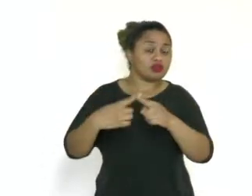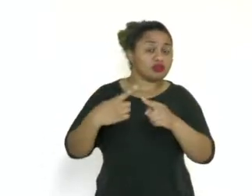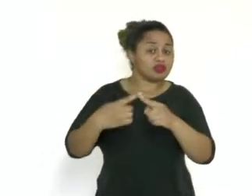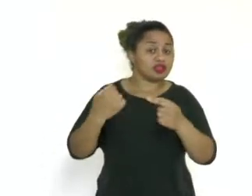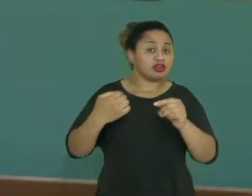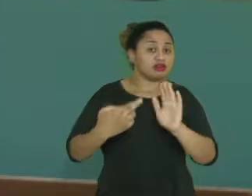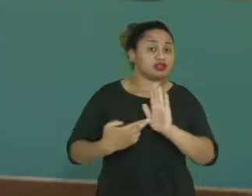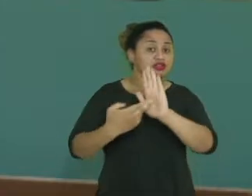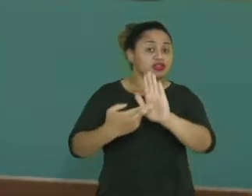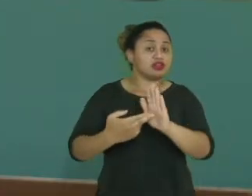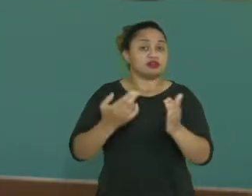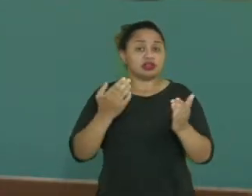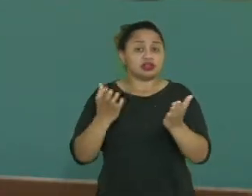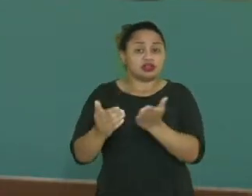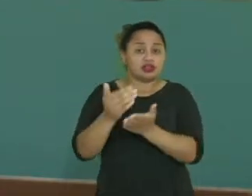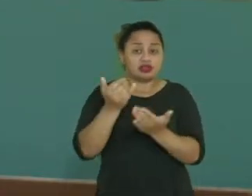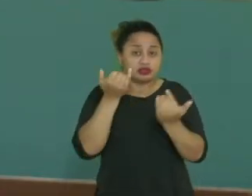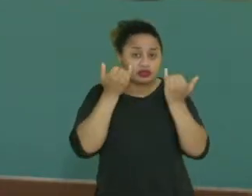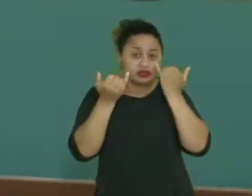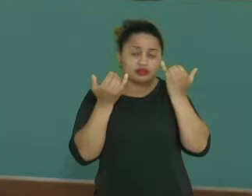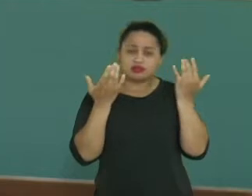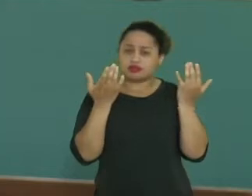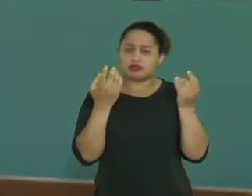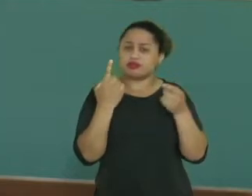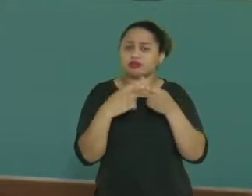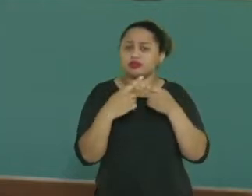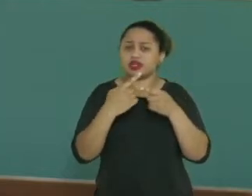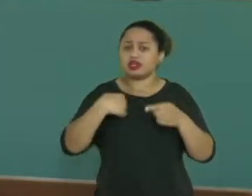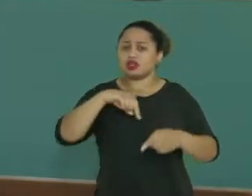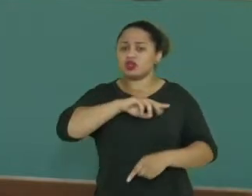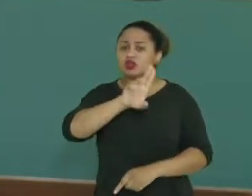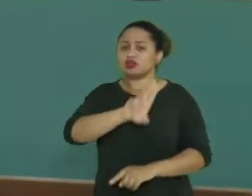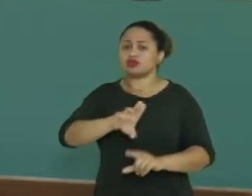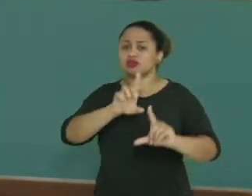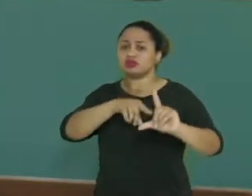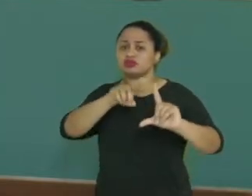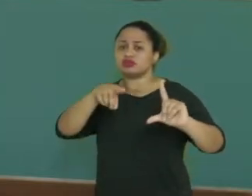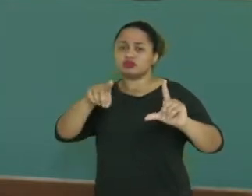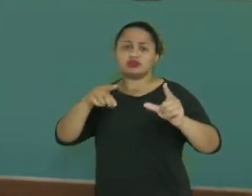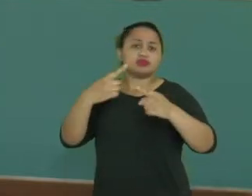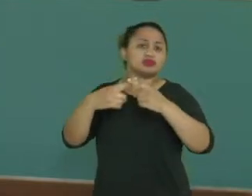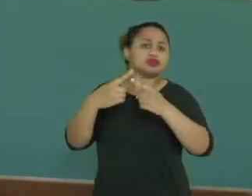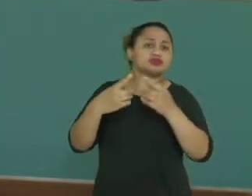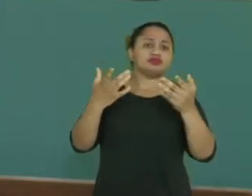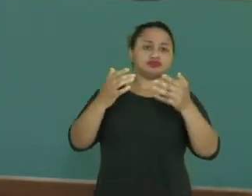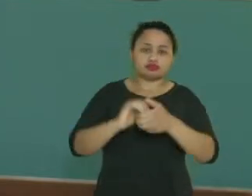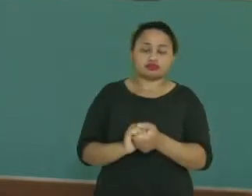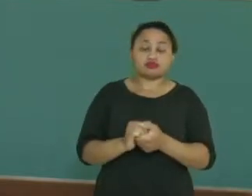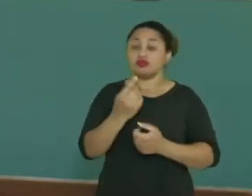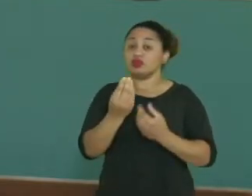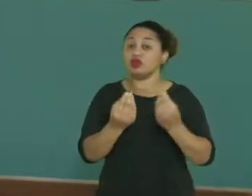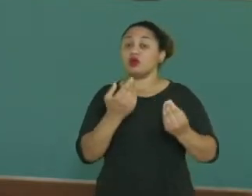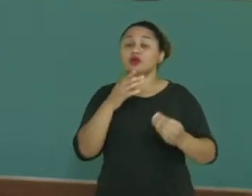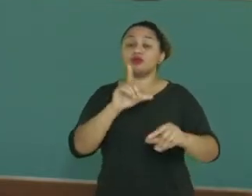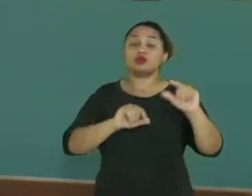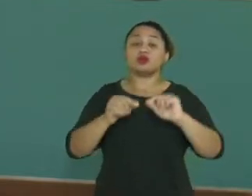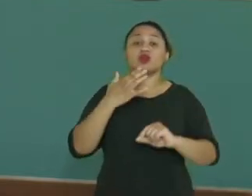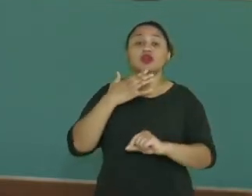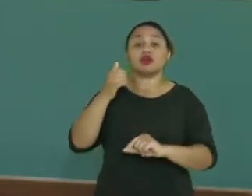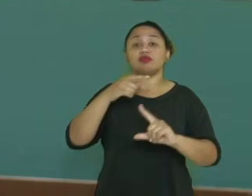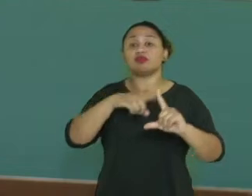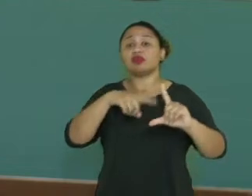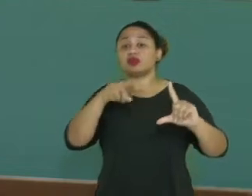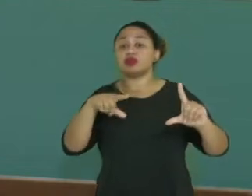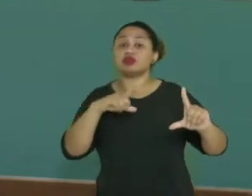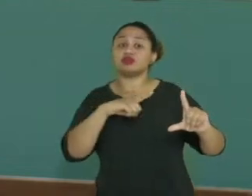esses dados? Já sabe para que será que a gente usa o gráfico? E como escolher o melhor gráfico para representar um determinado